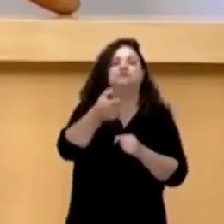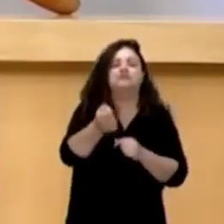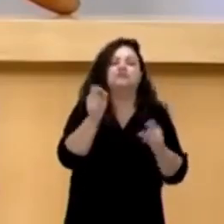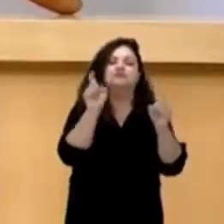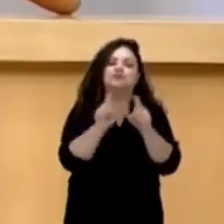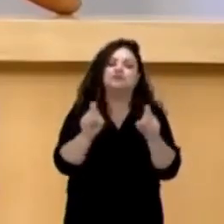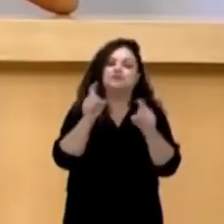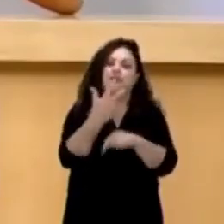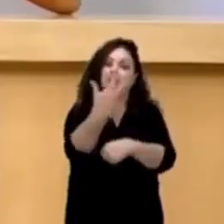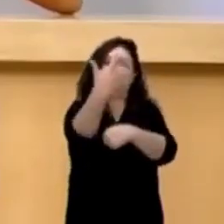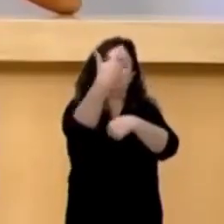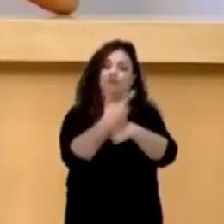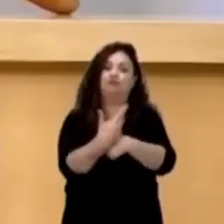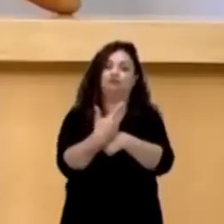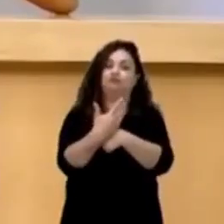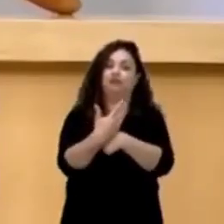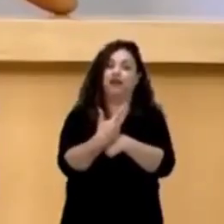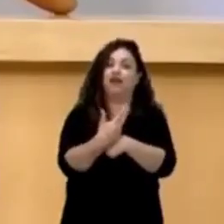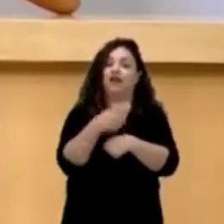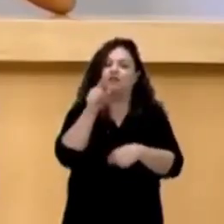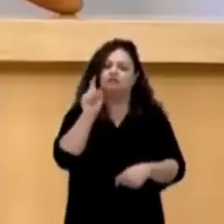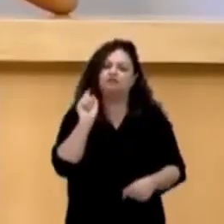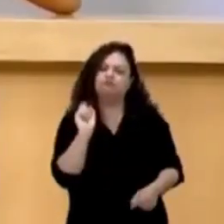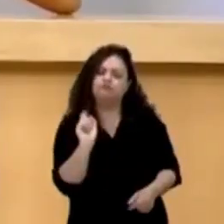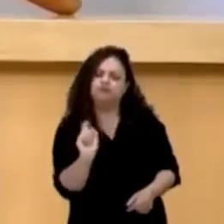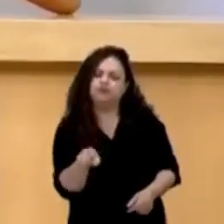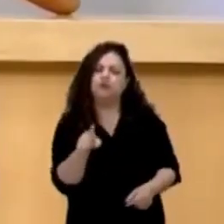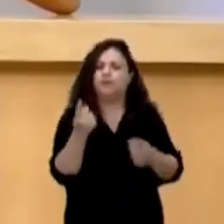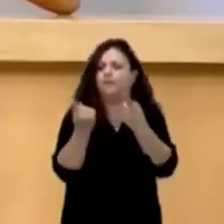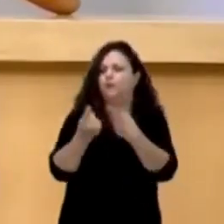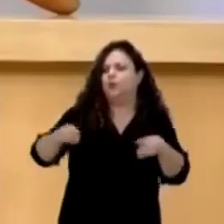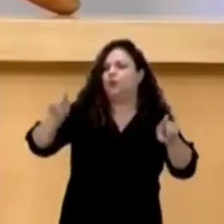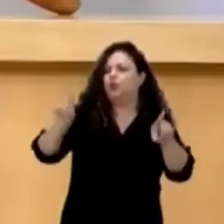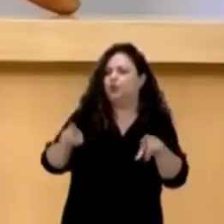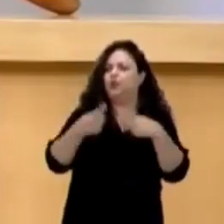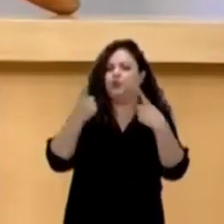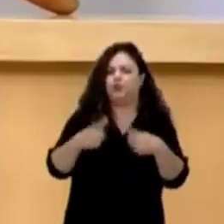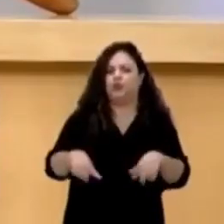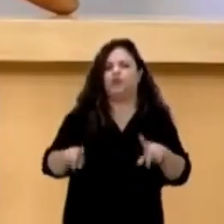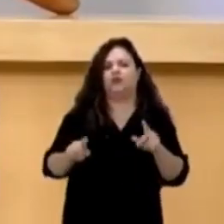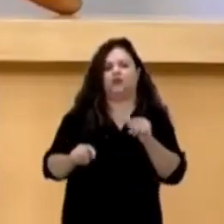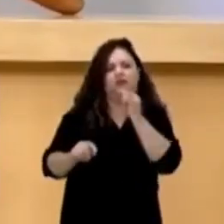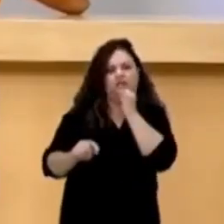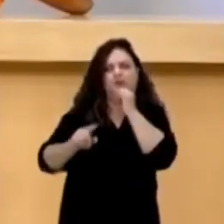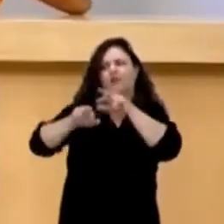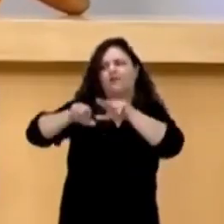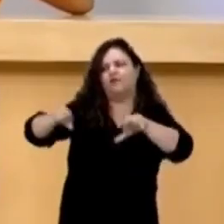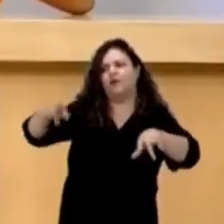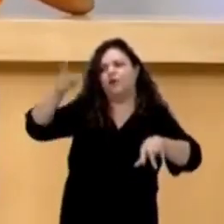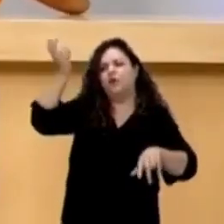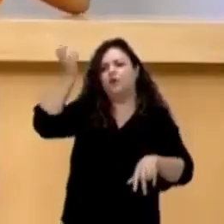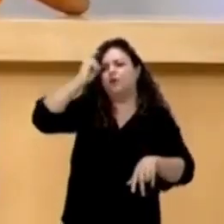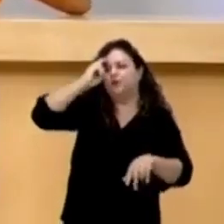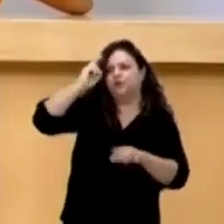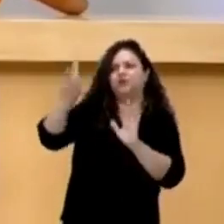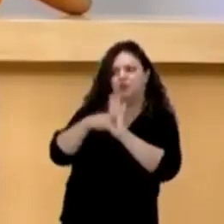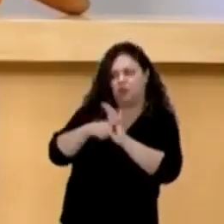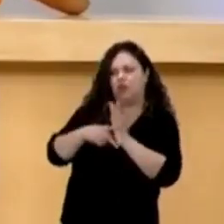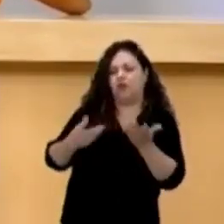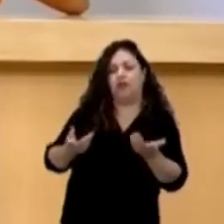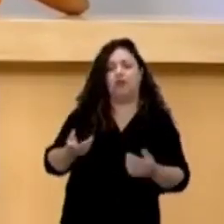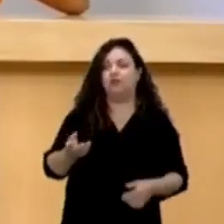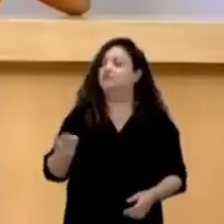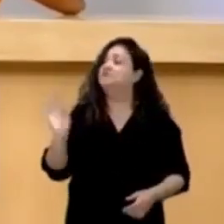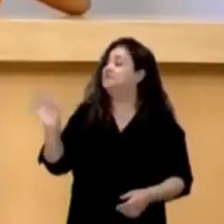a câmera e aí você coloca lá uma música, de preferência de heranças culturais, né, Deb? Isso mesmo,